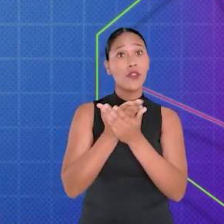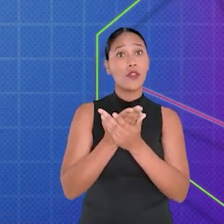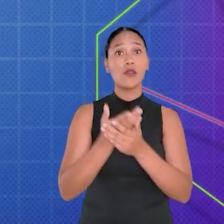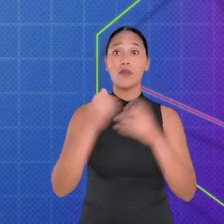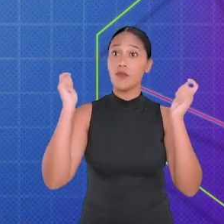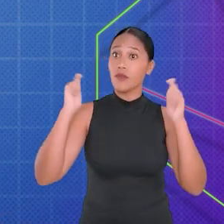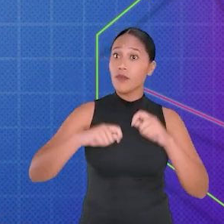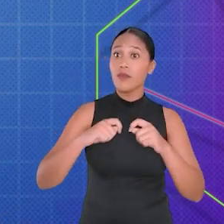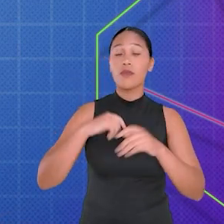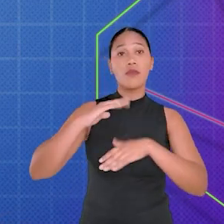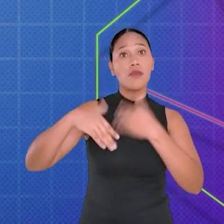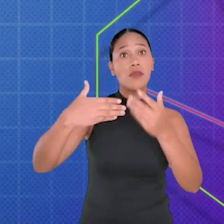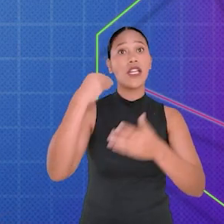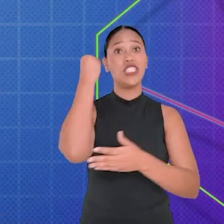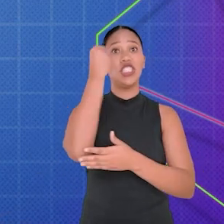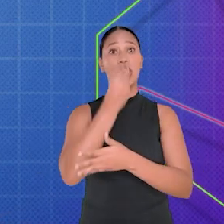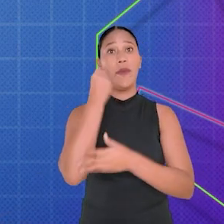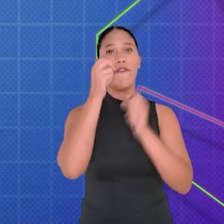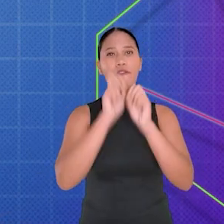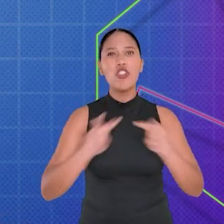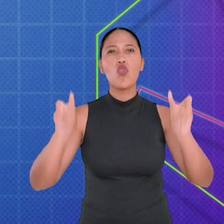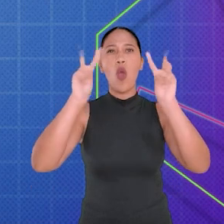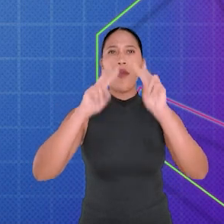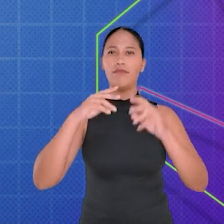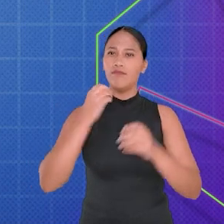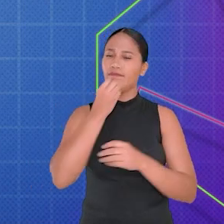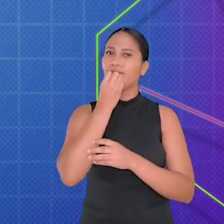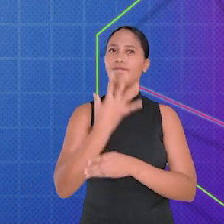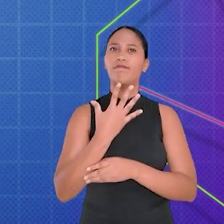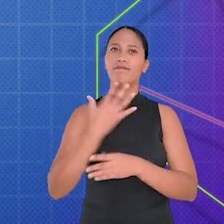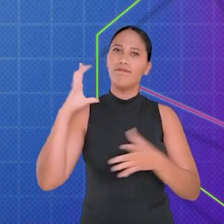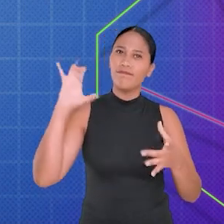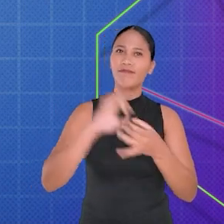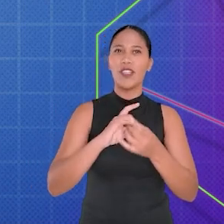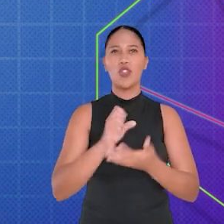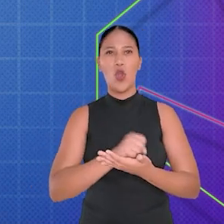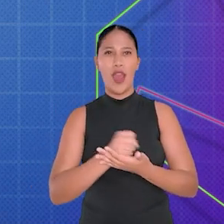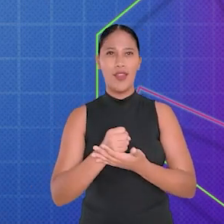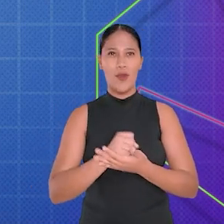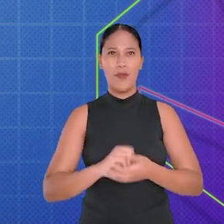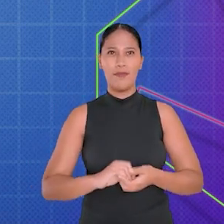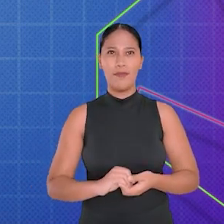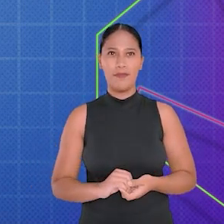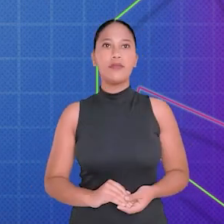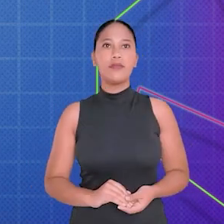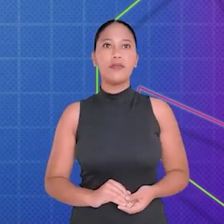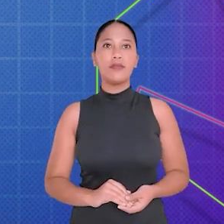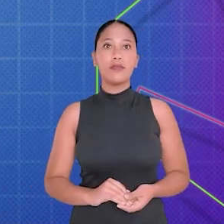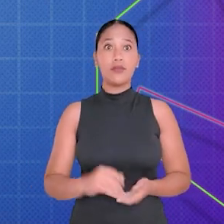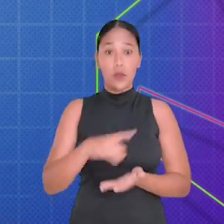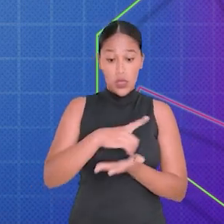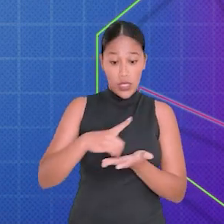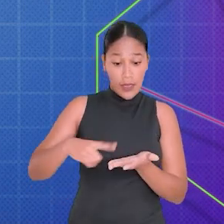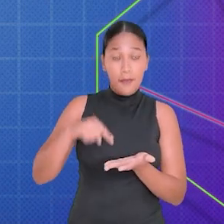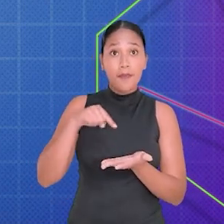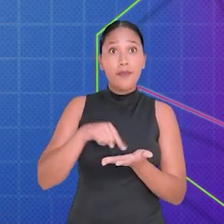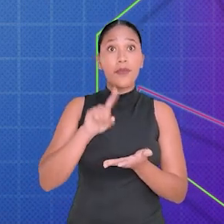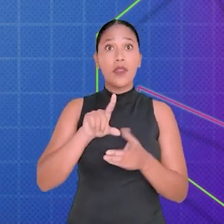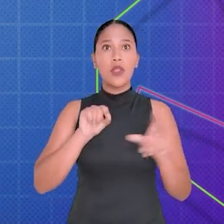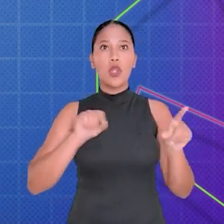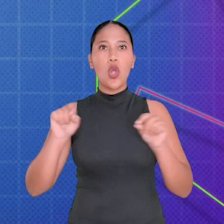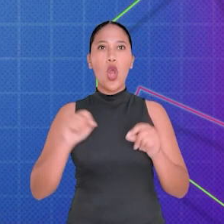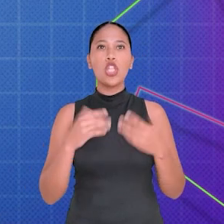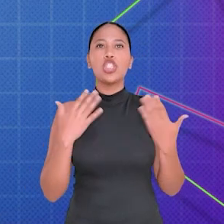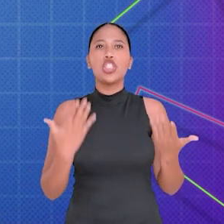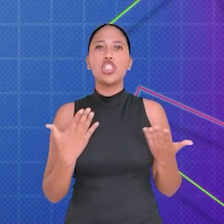jogo. É por meio do estudo de formas que se consegue construir uma experiência visualmente rica e imersiva para o jogador.